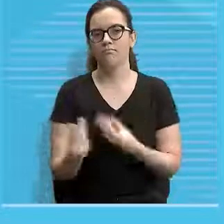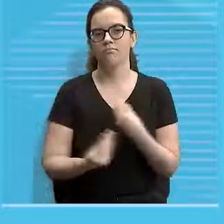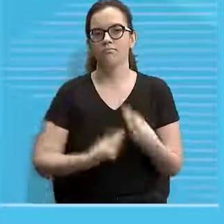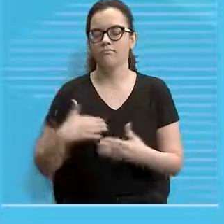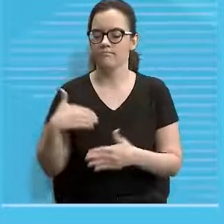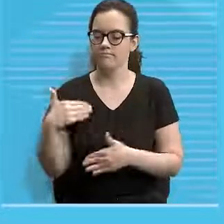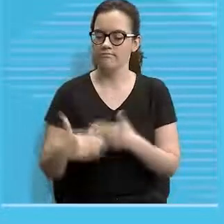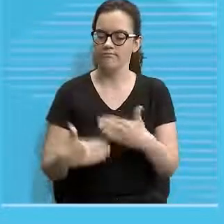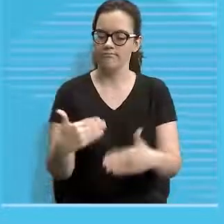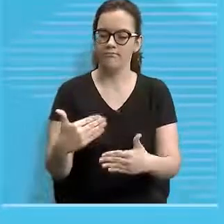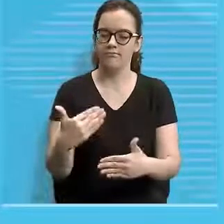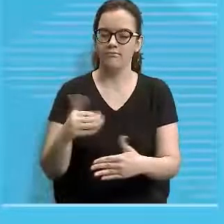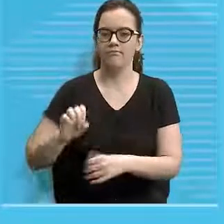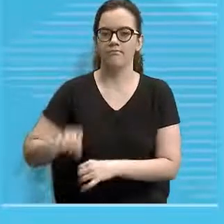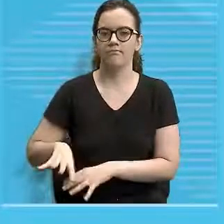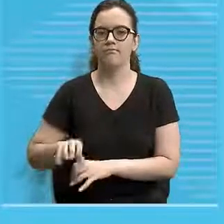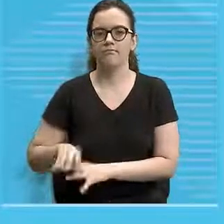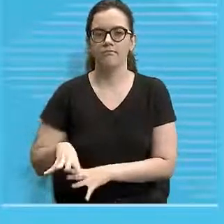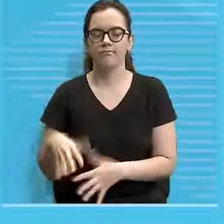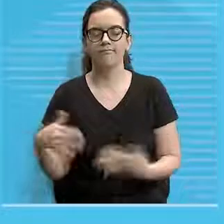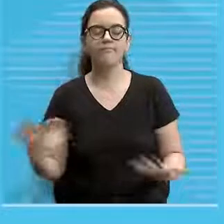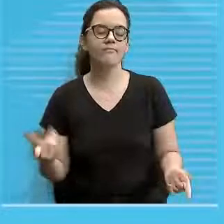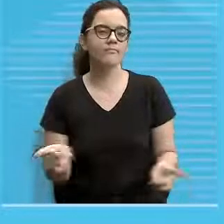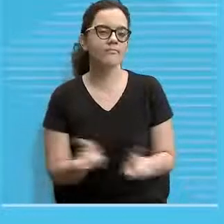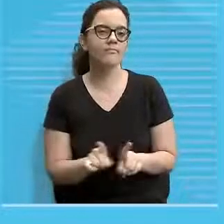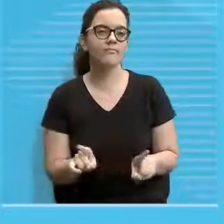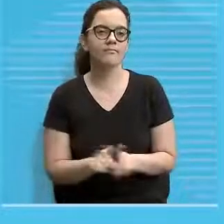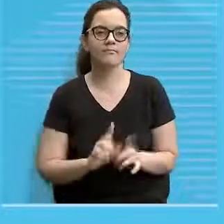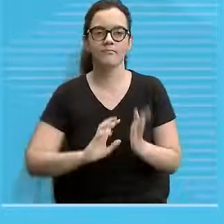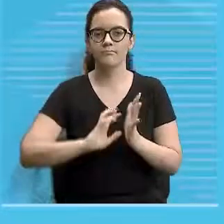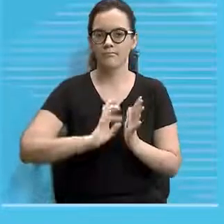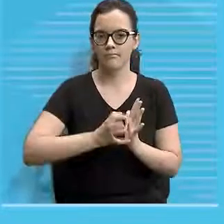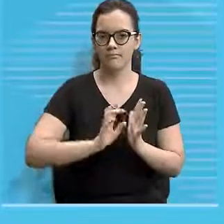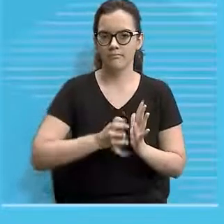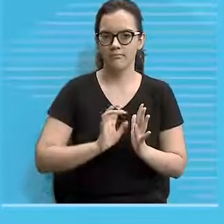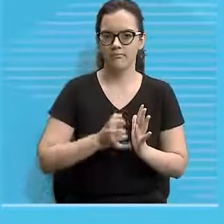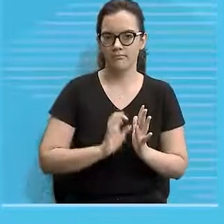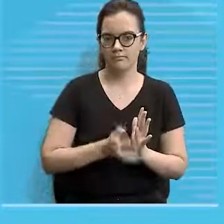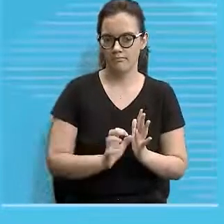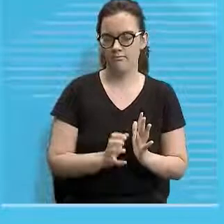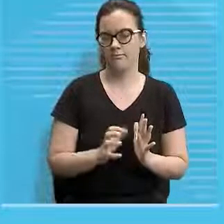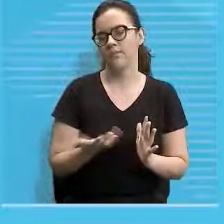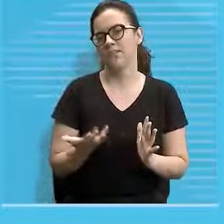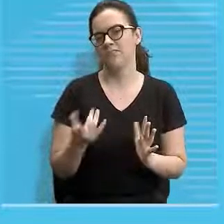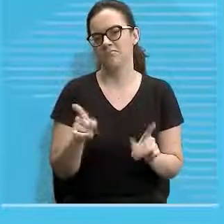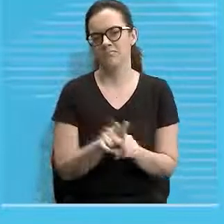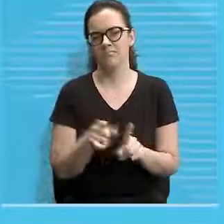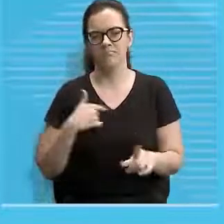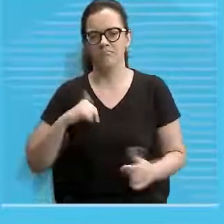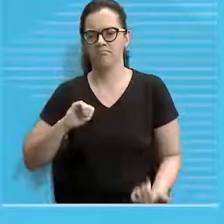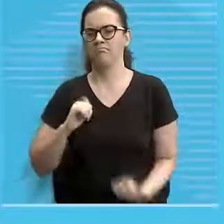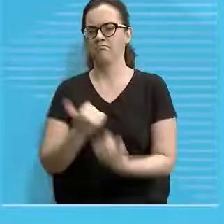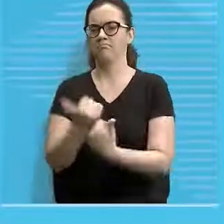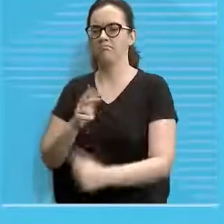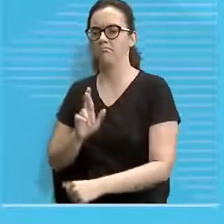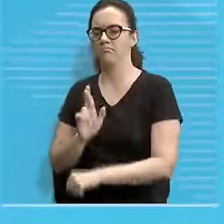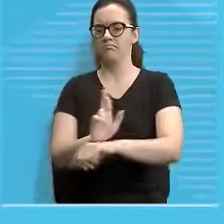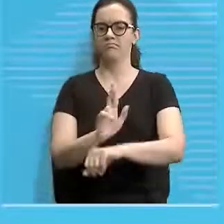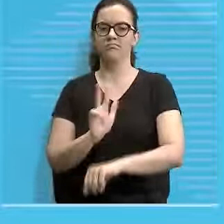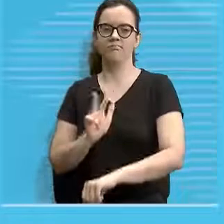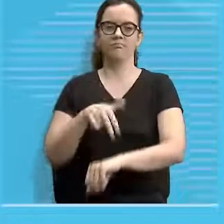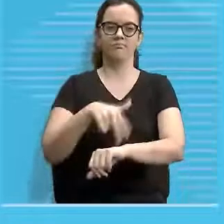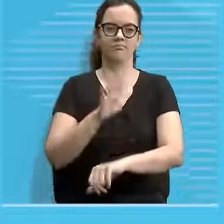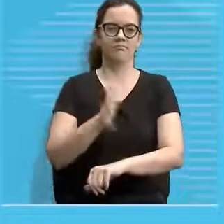as ideias políticas dela definida, ela não nasce com a comida dela favorita, ela não nasce